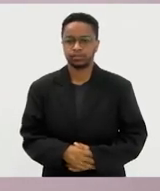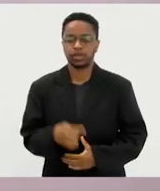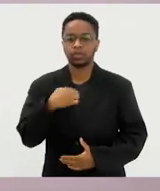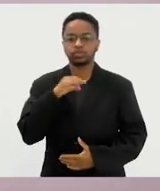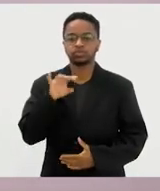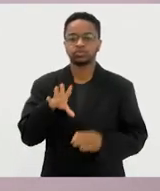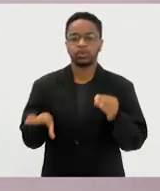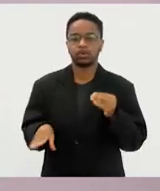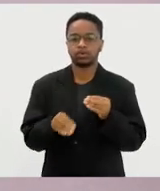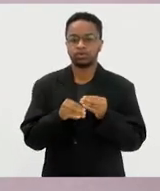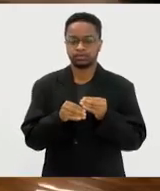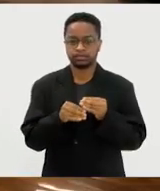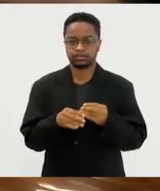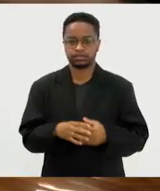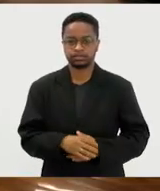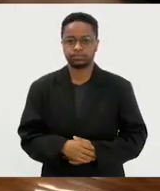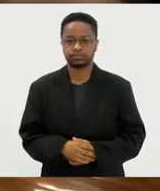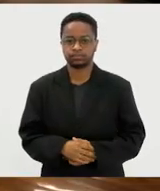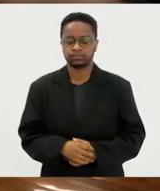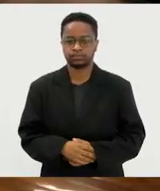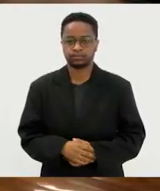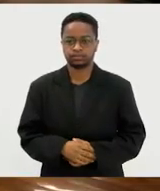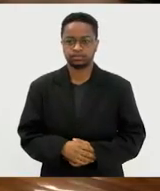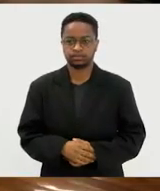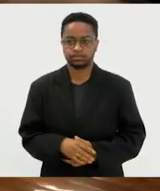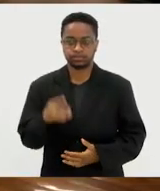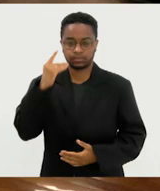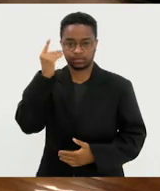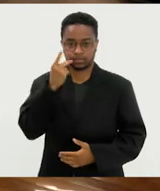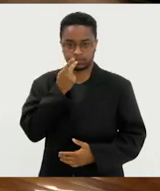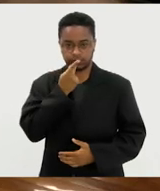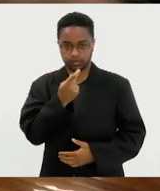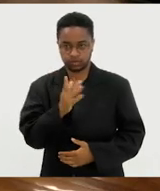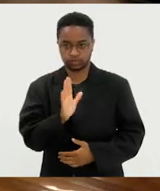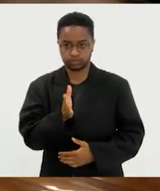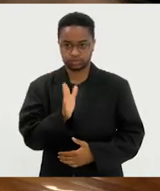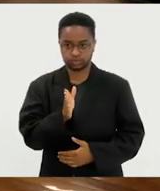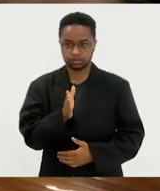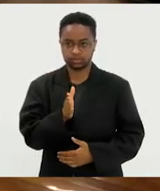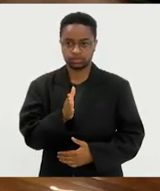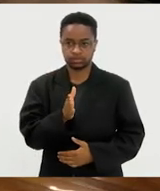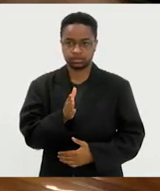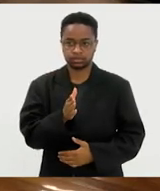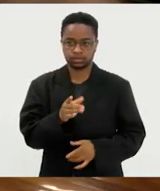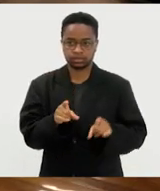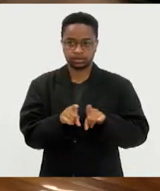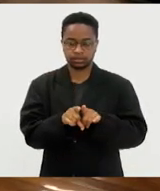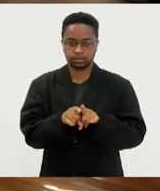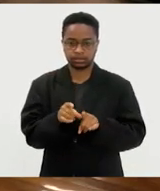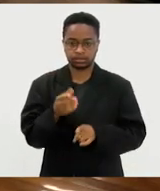complementando, como o deputado pontuou e o Gustavo reforçou aqui,